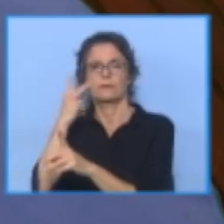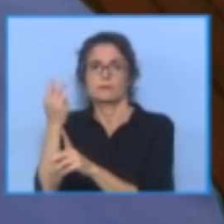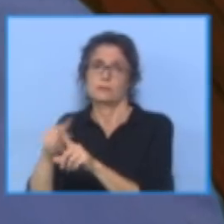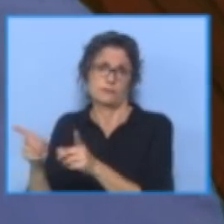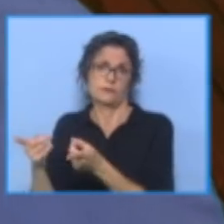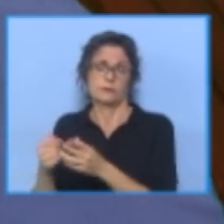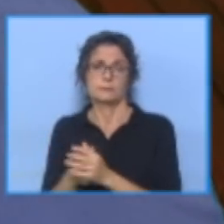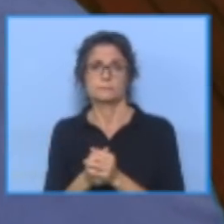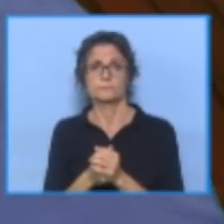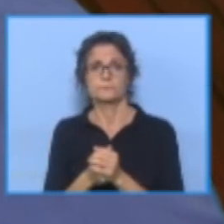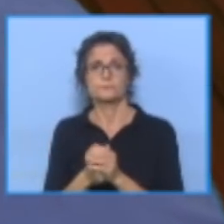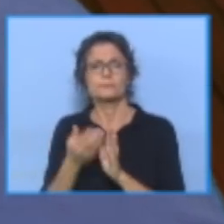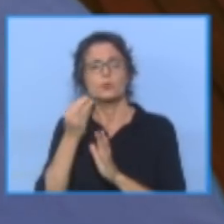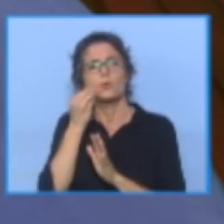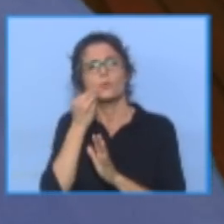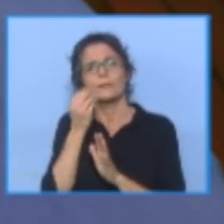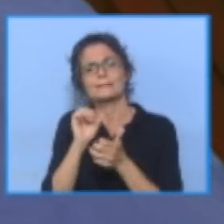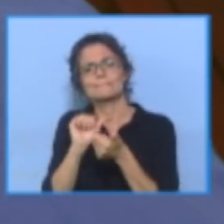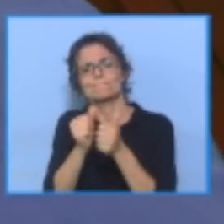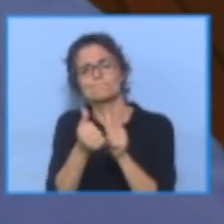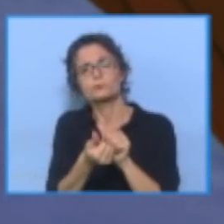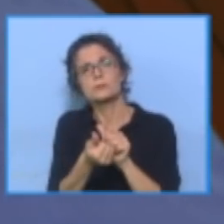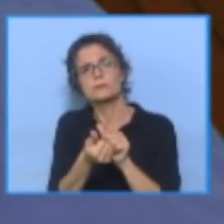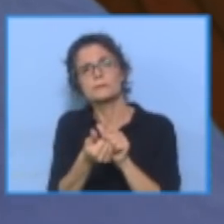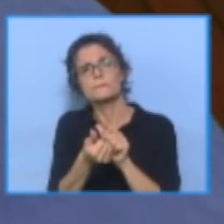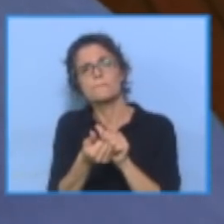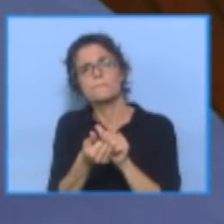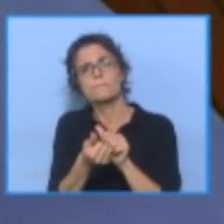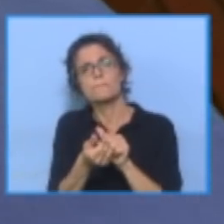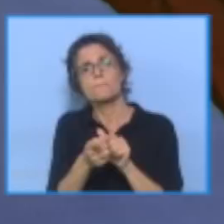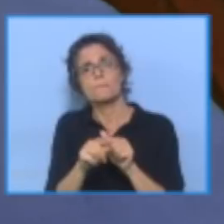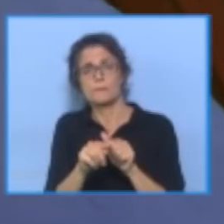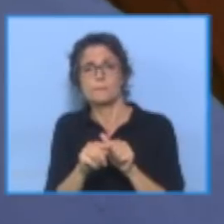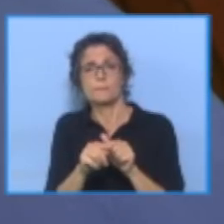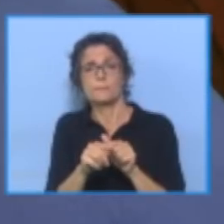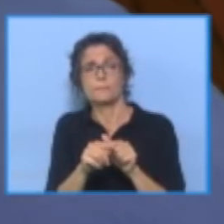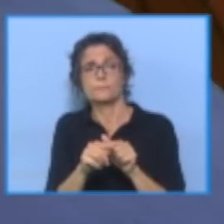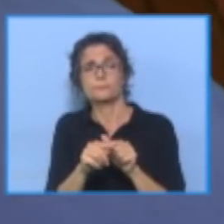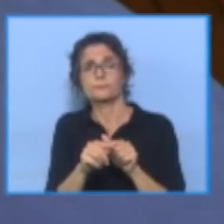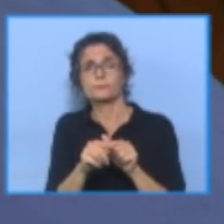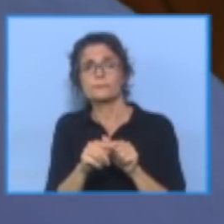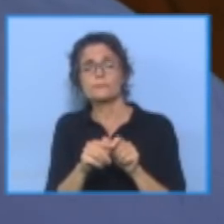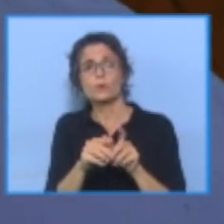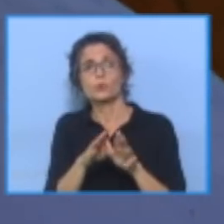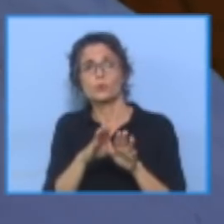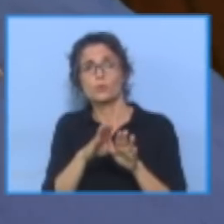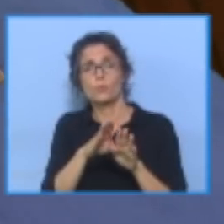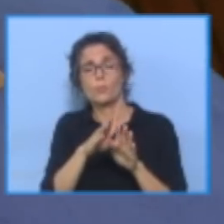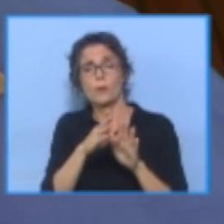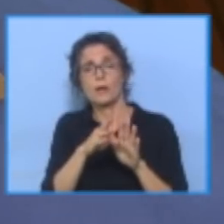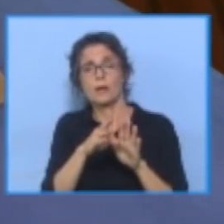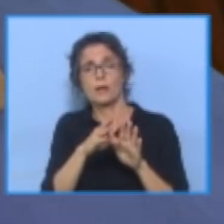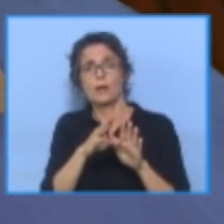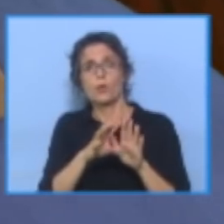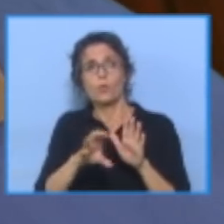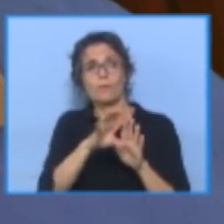que está a acontecer essa mudança de um regime, enfim, de alguma forma fechado para as liberdades